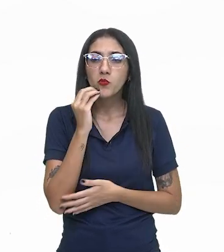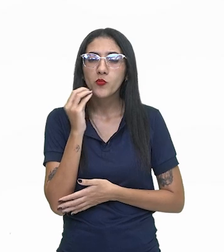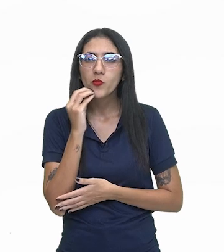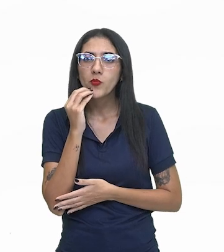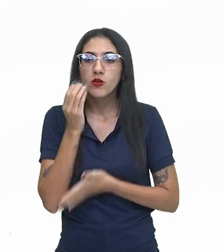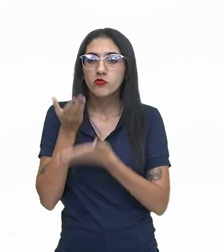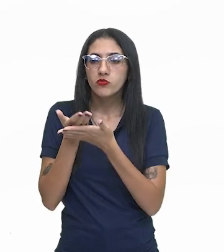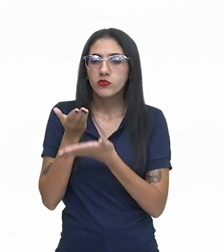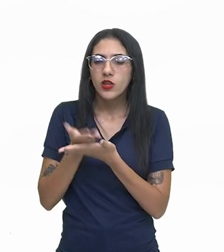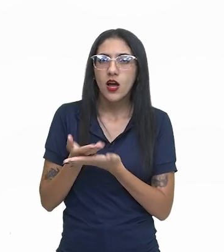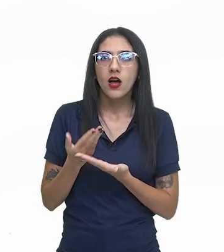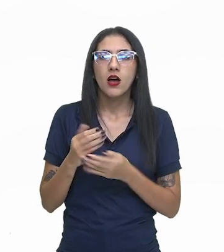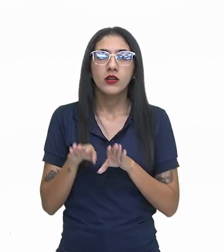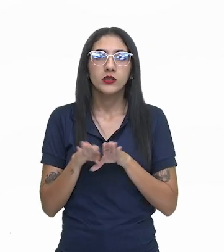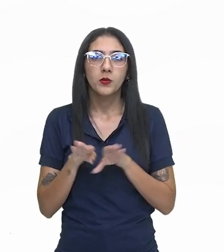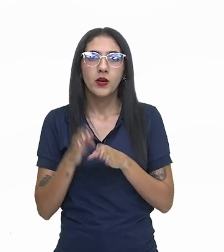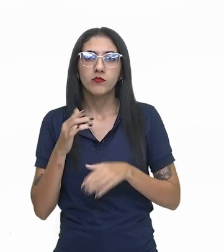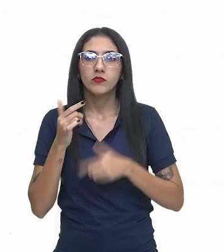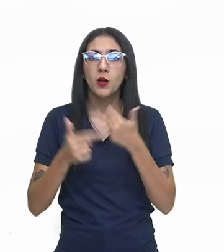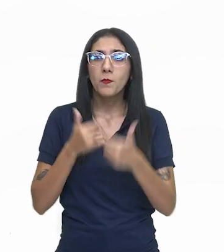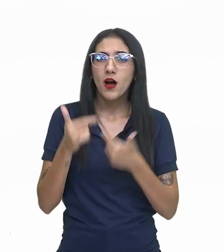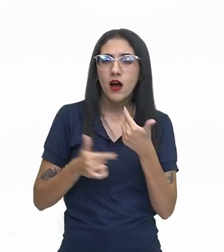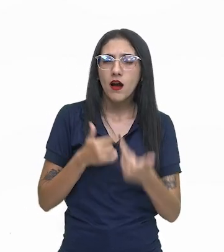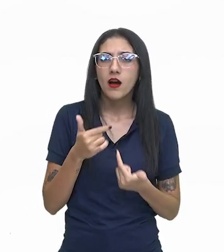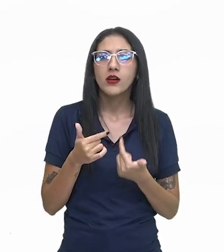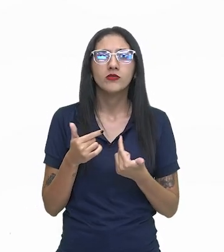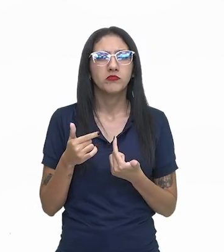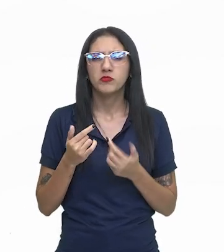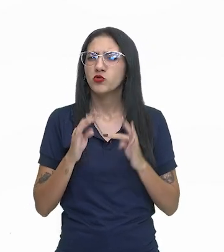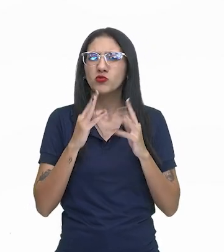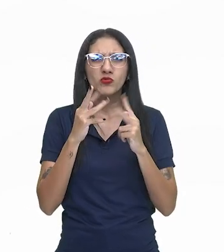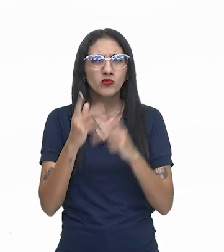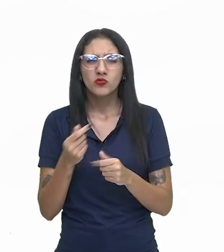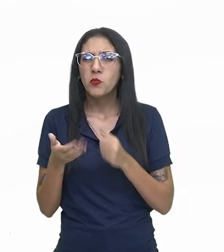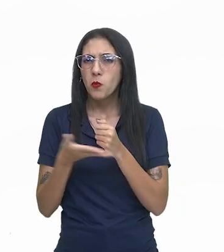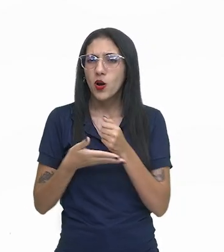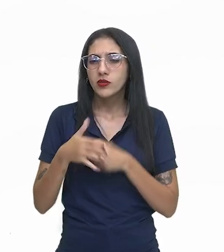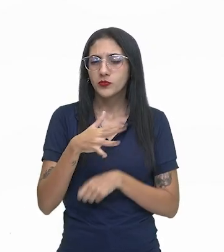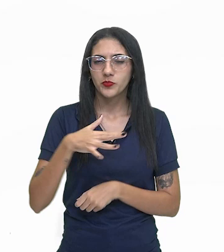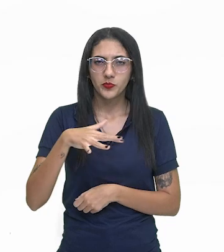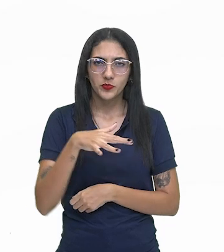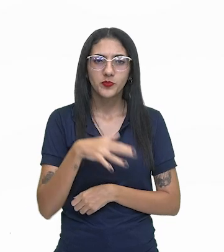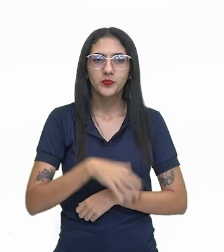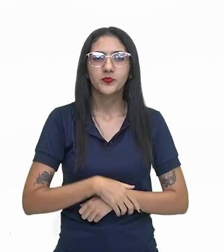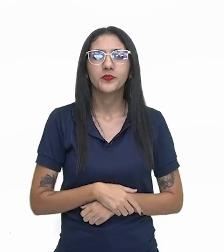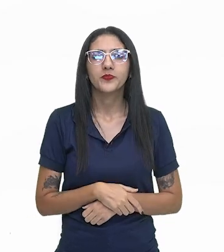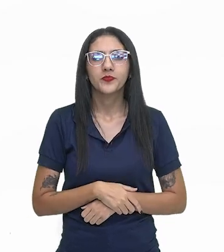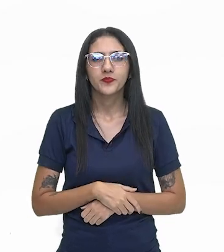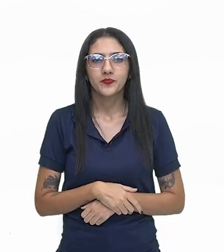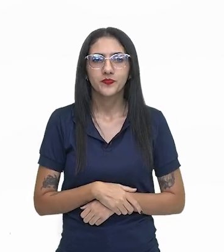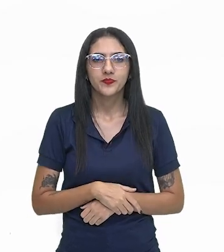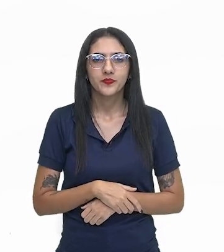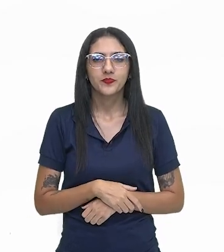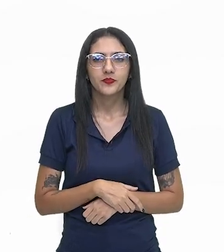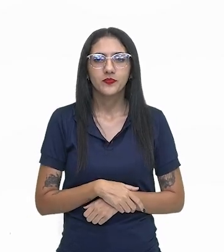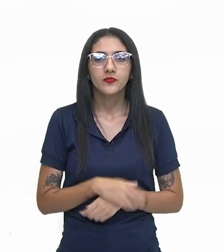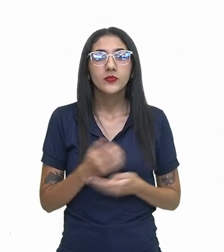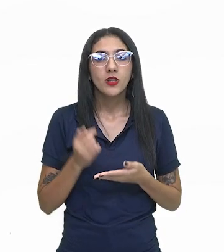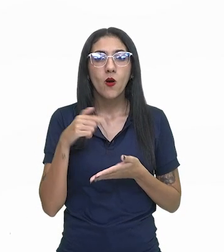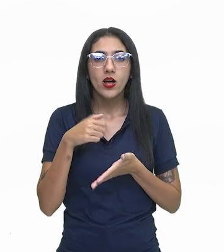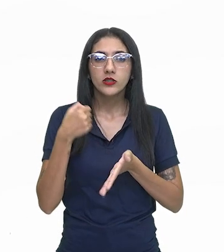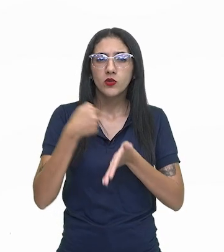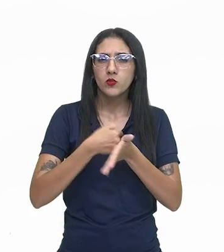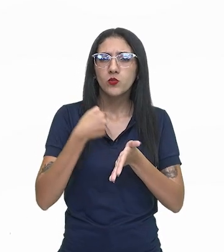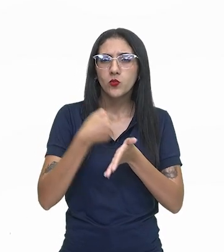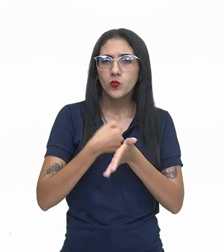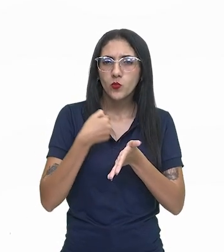universidade, a emprego, né, a moradia, a saneamento básico, tudo isso. Então, luta por reconhecimento e justiça